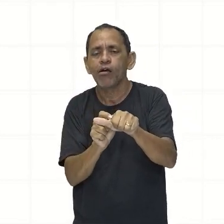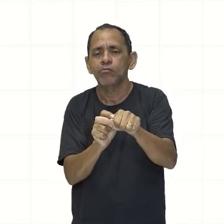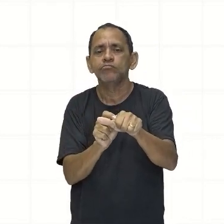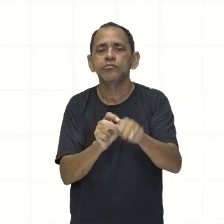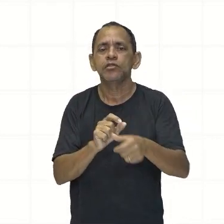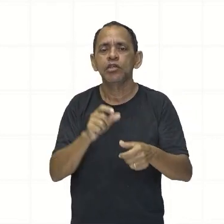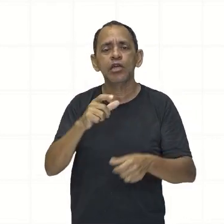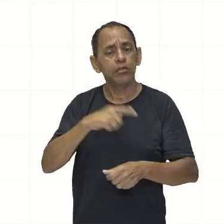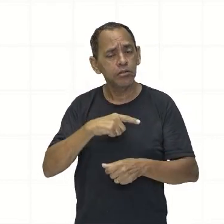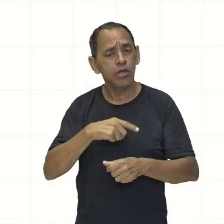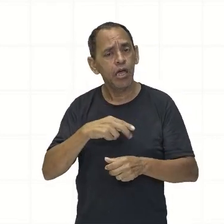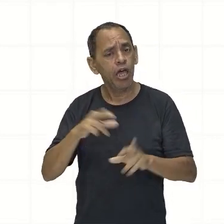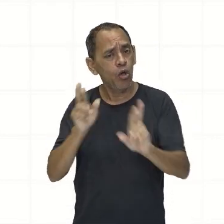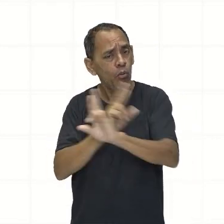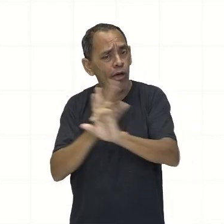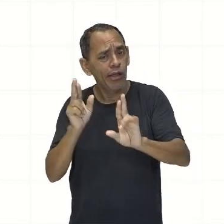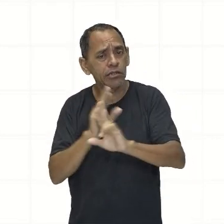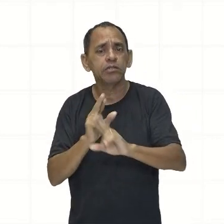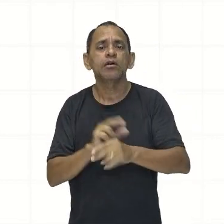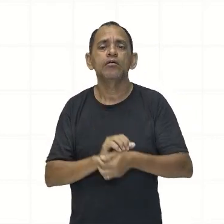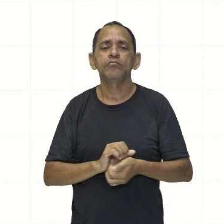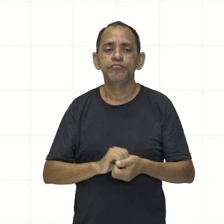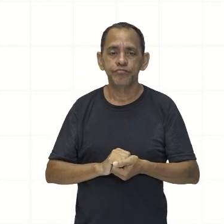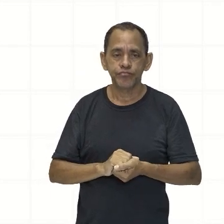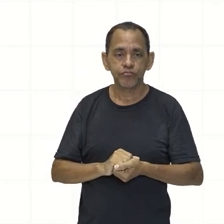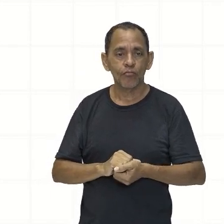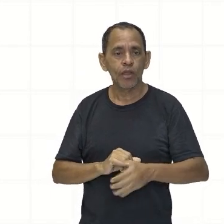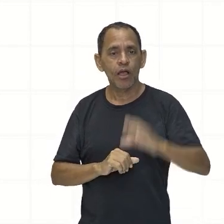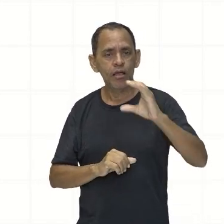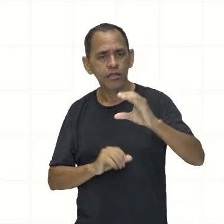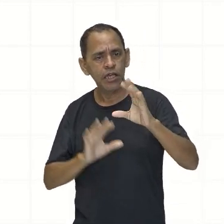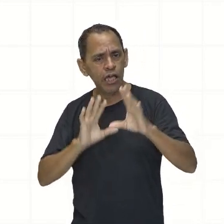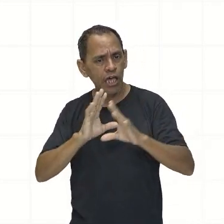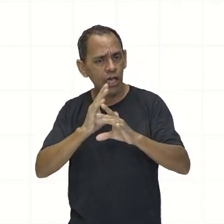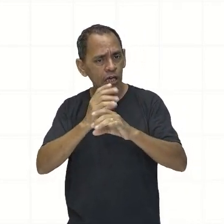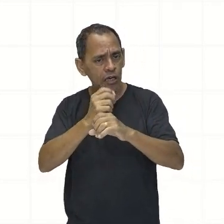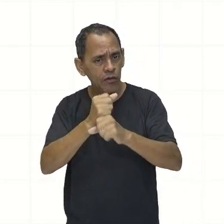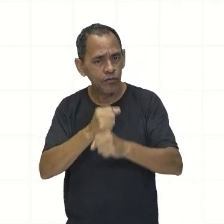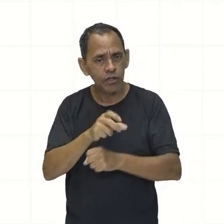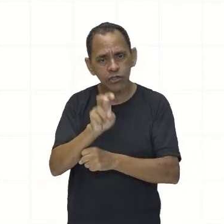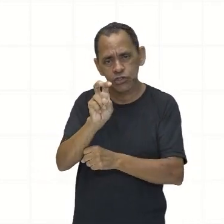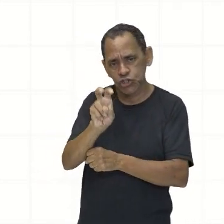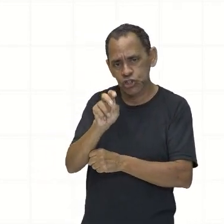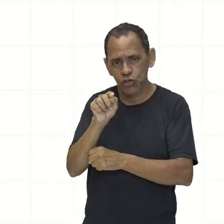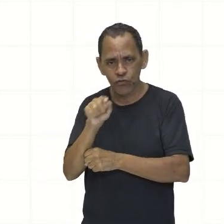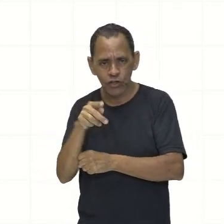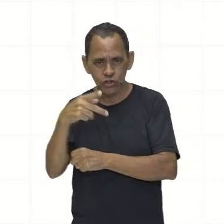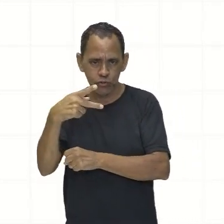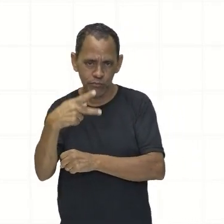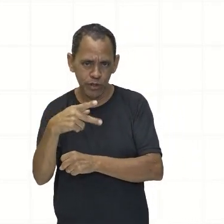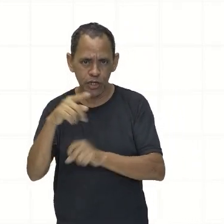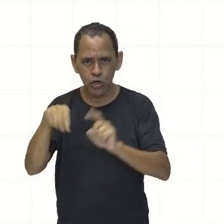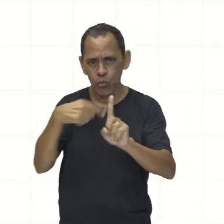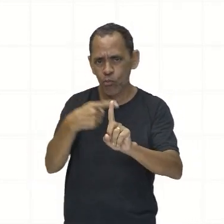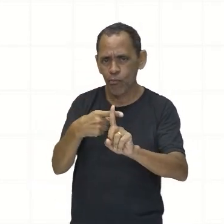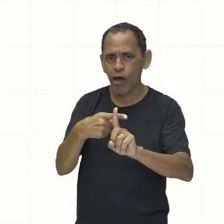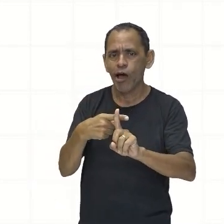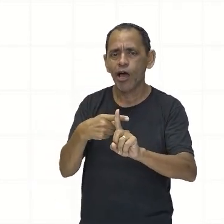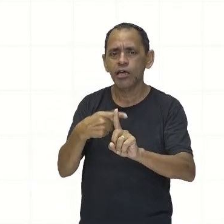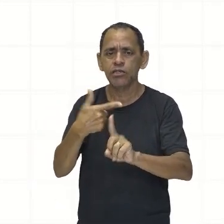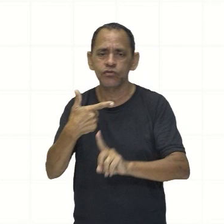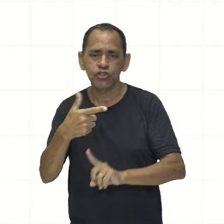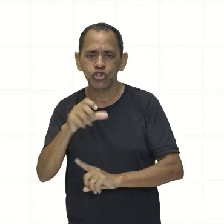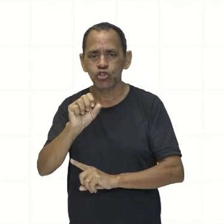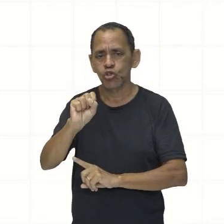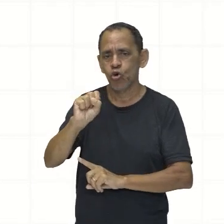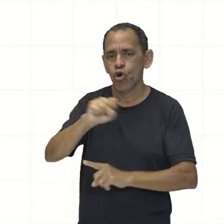olha, o comprimento, ele é 5 vezes o P mais